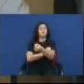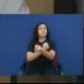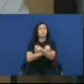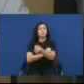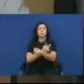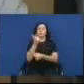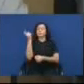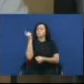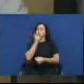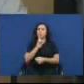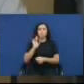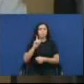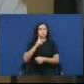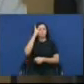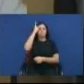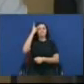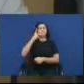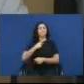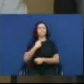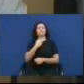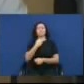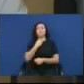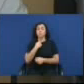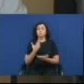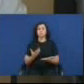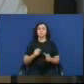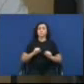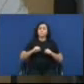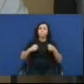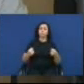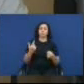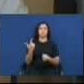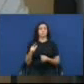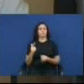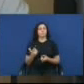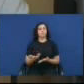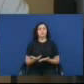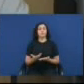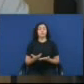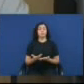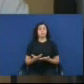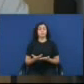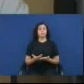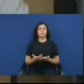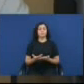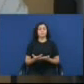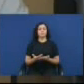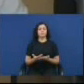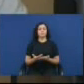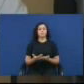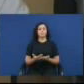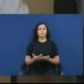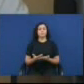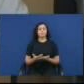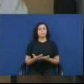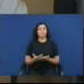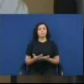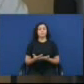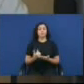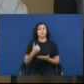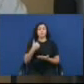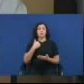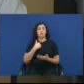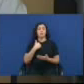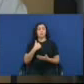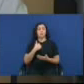não consegue por si próprio parar. Ele não consegue pedir ajuda. Eu troquei minha